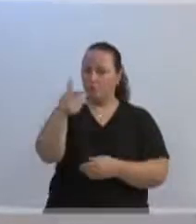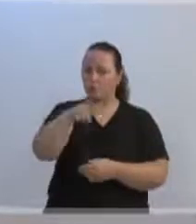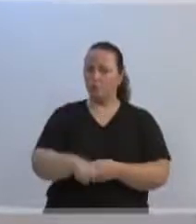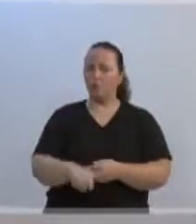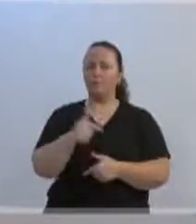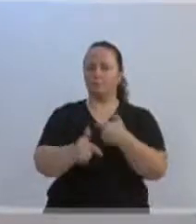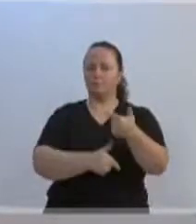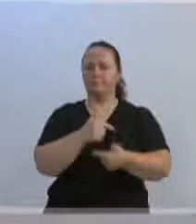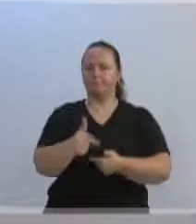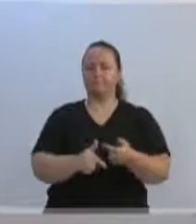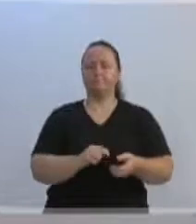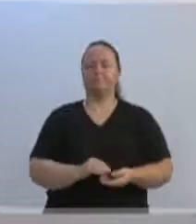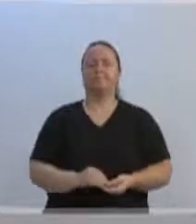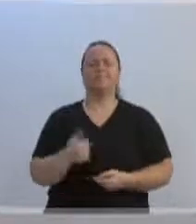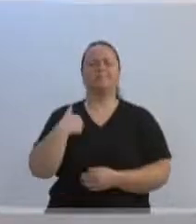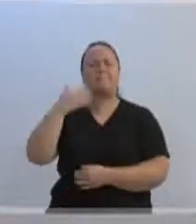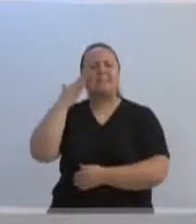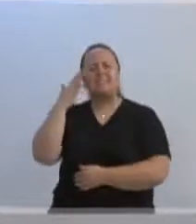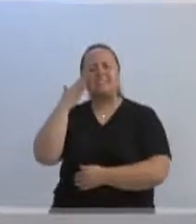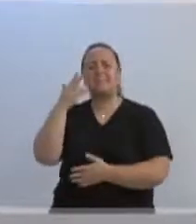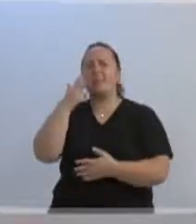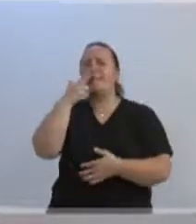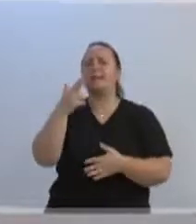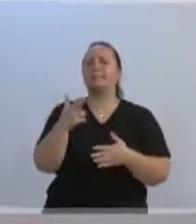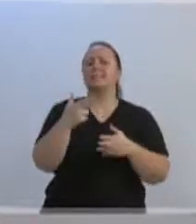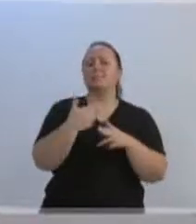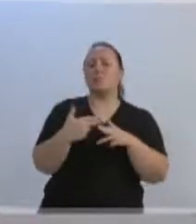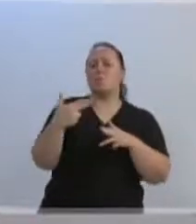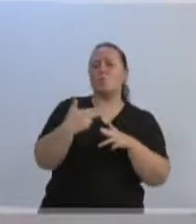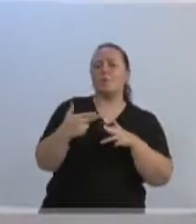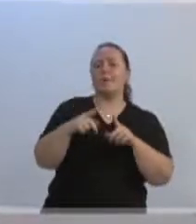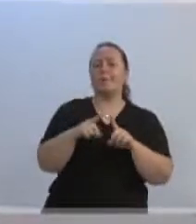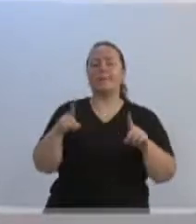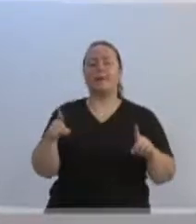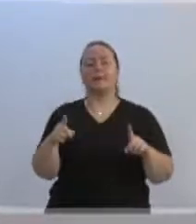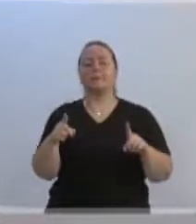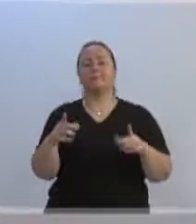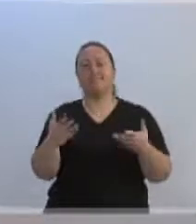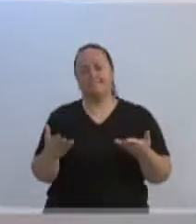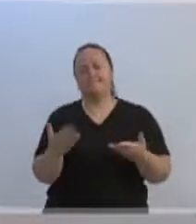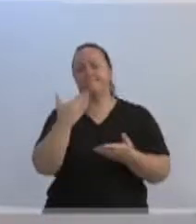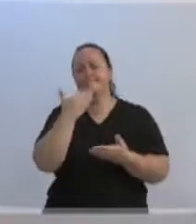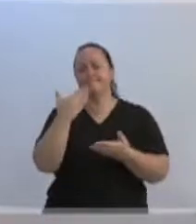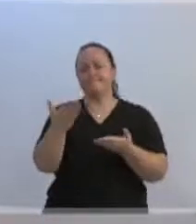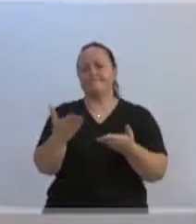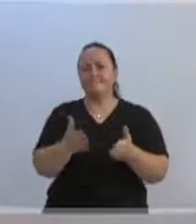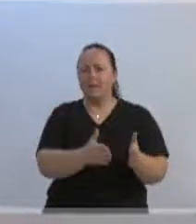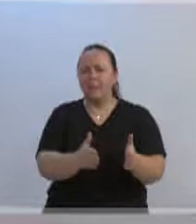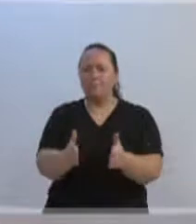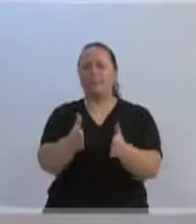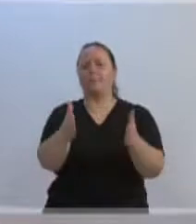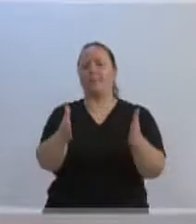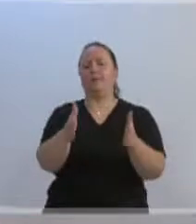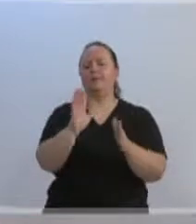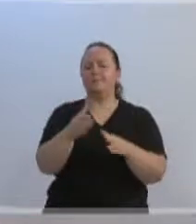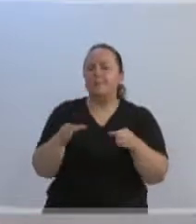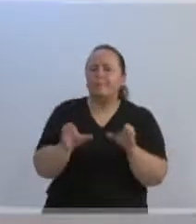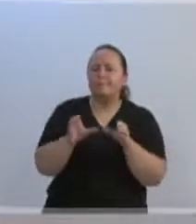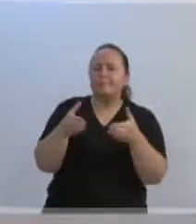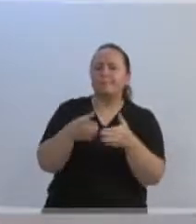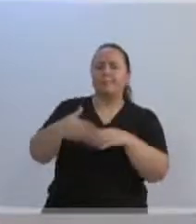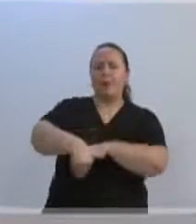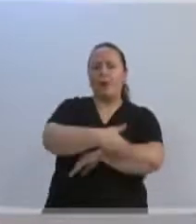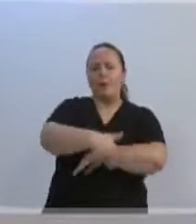eu sei que é um paliativo mas a gente tem feito os nossos encaminhamentos com a comissão da rua com os demais vereadores que sabe que o